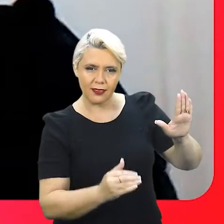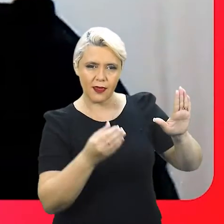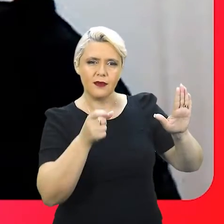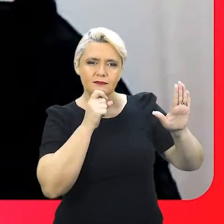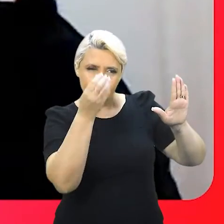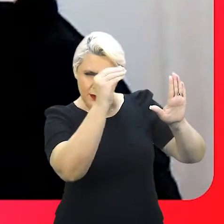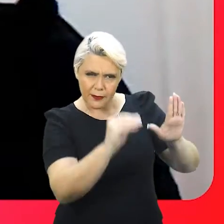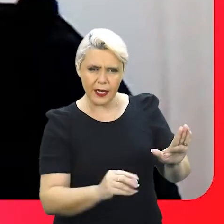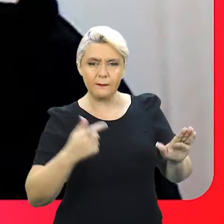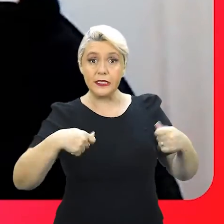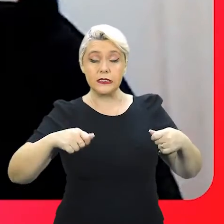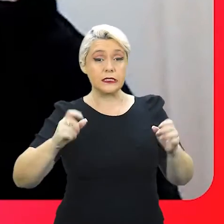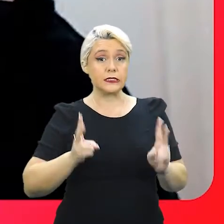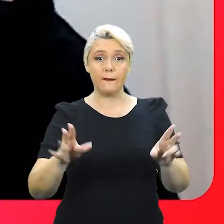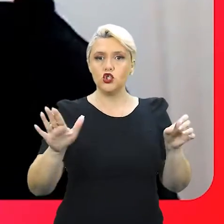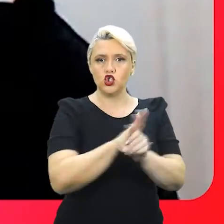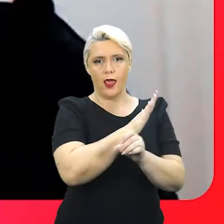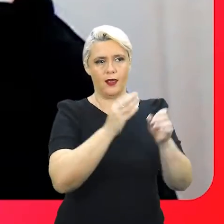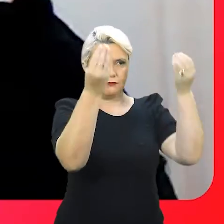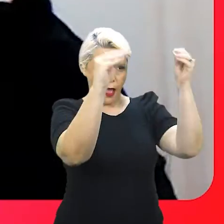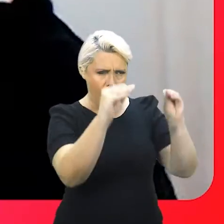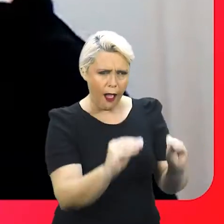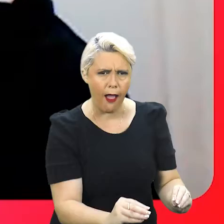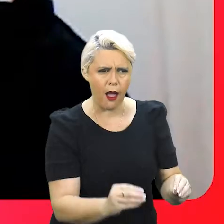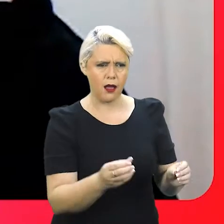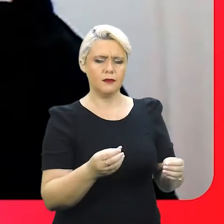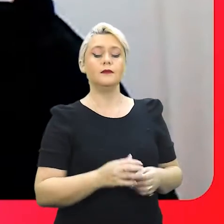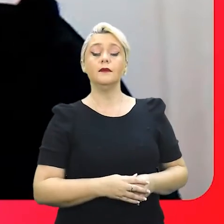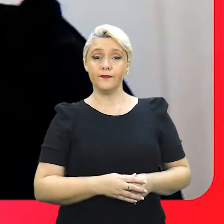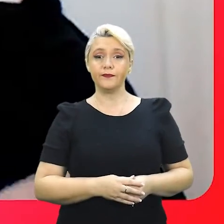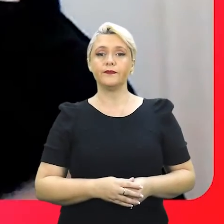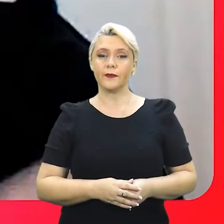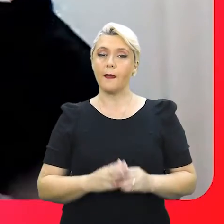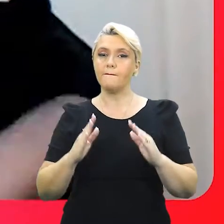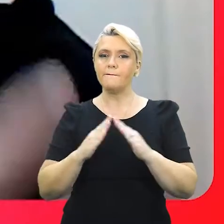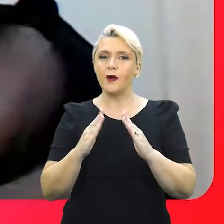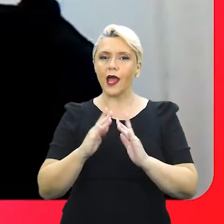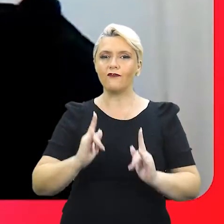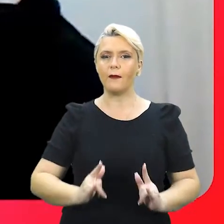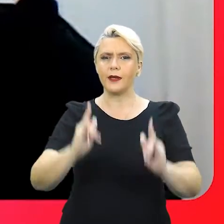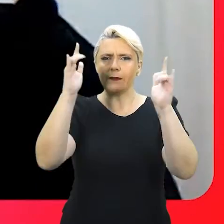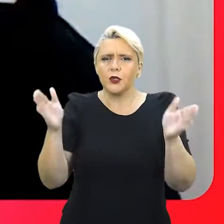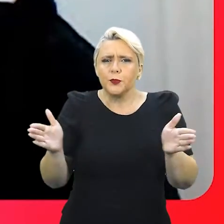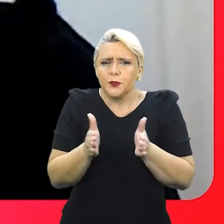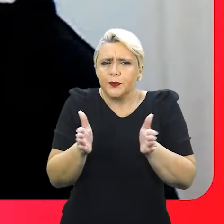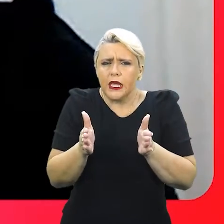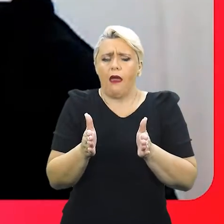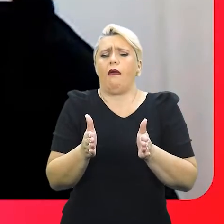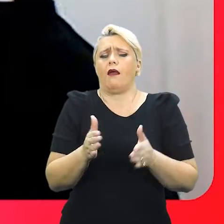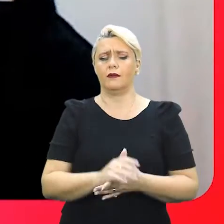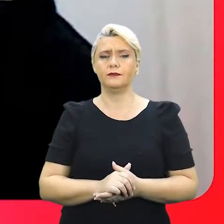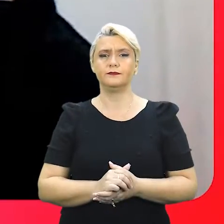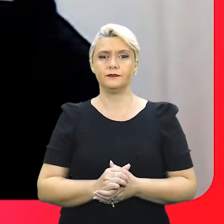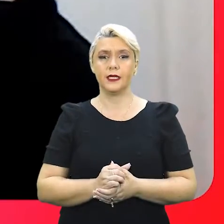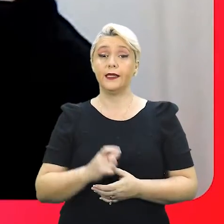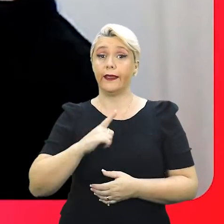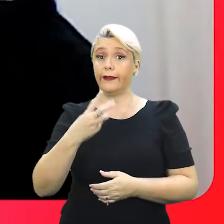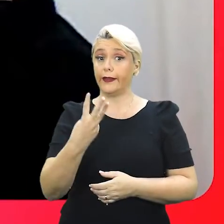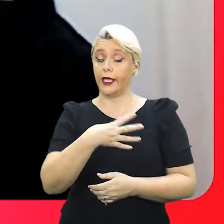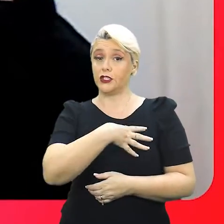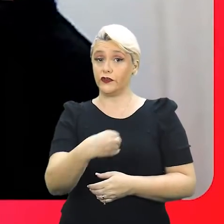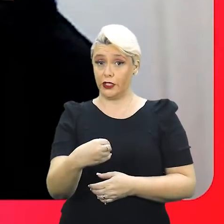cheia, né? Uhum. E morava num apartamento pequeno, né? Uhum.